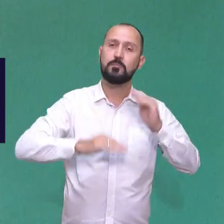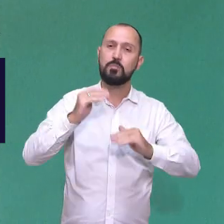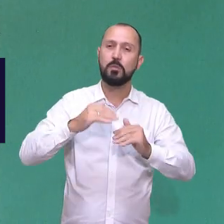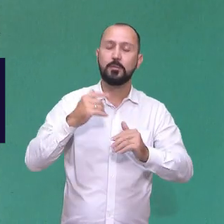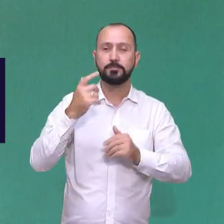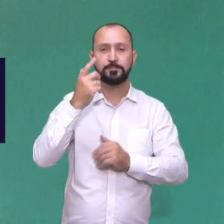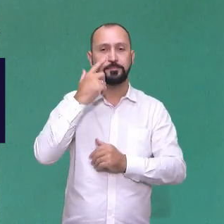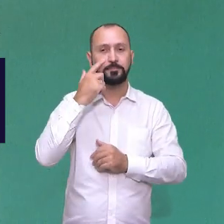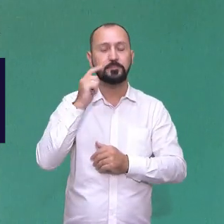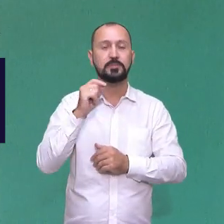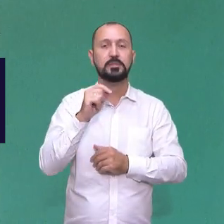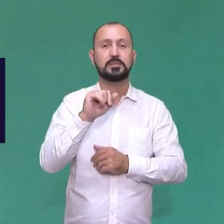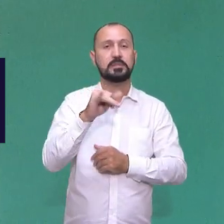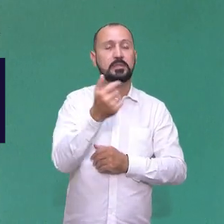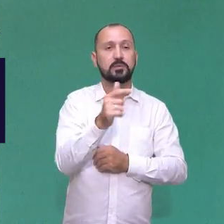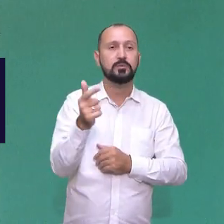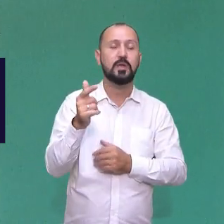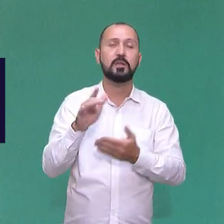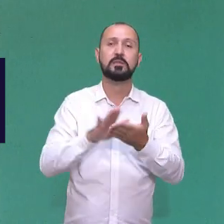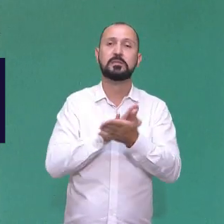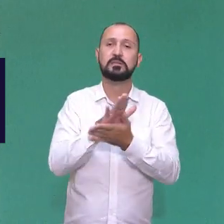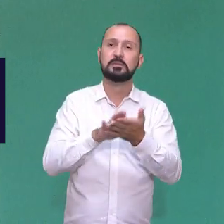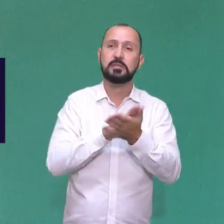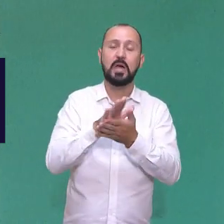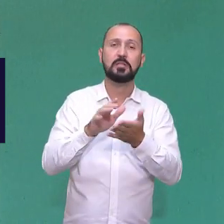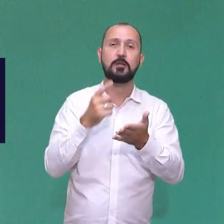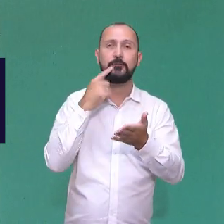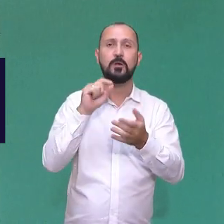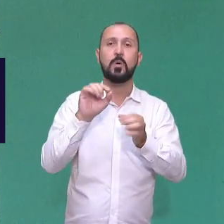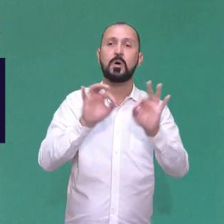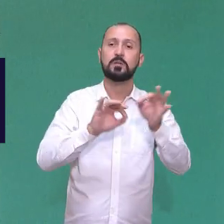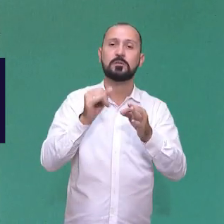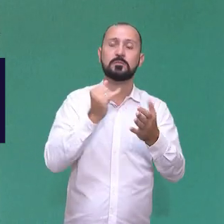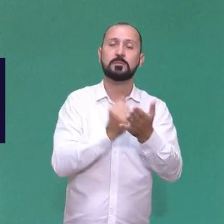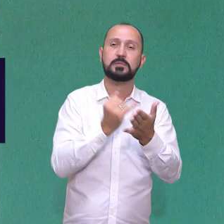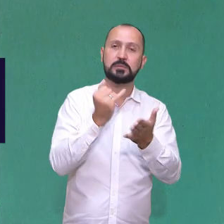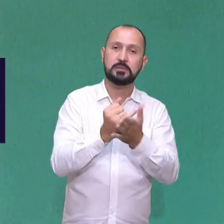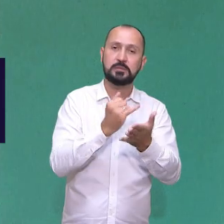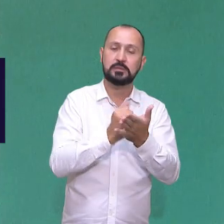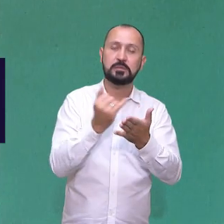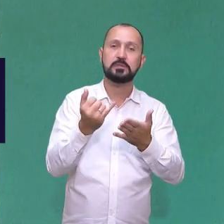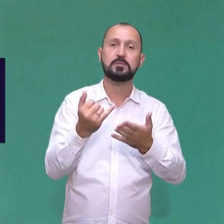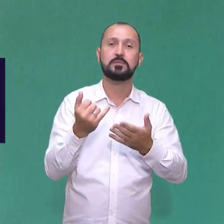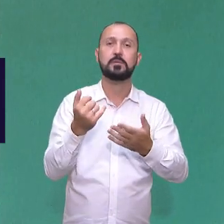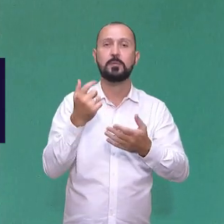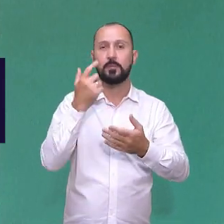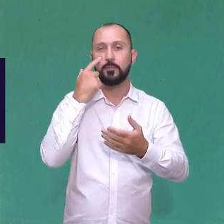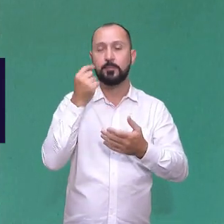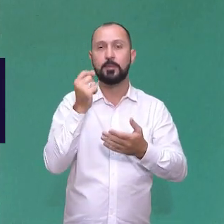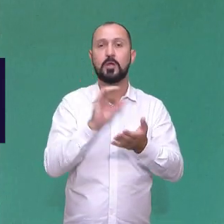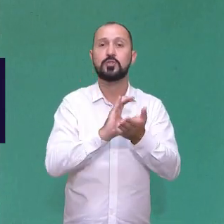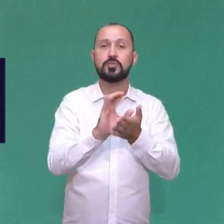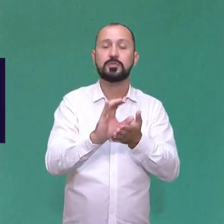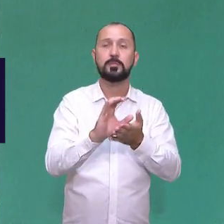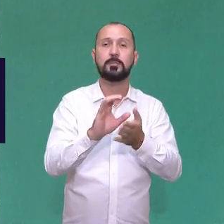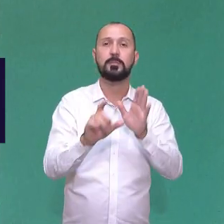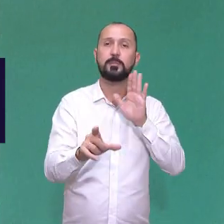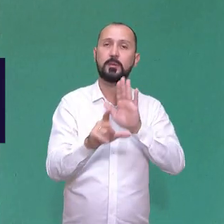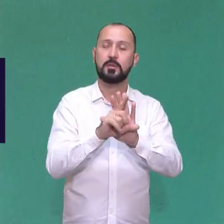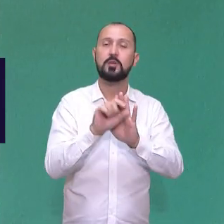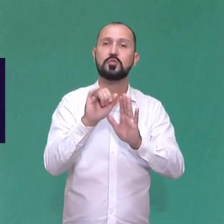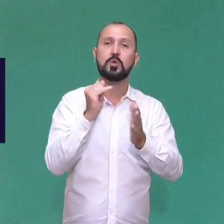artistas criticando a Lei Rouanet sem nunca ter se inscrito, por exemplo, para